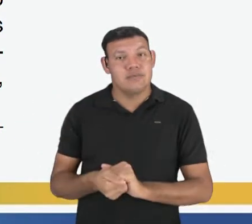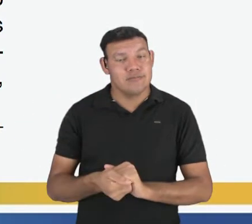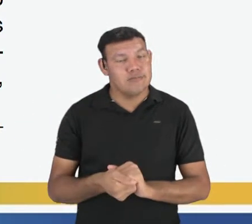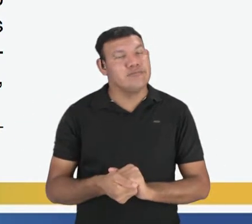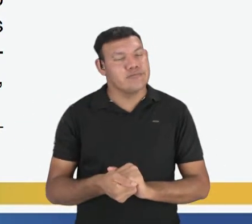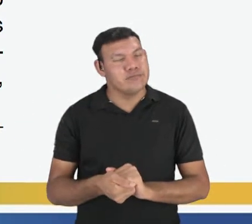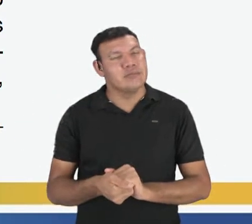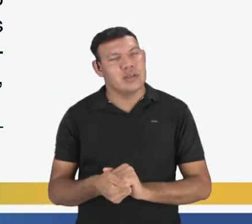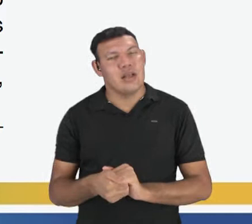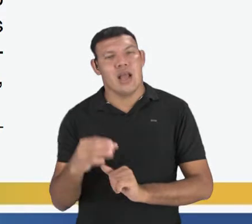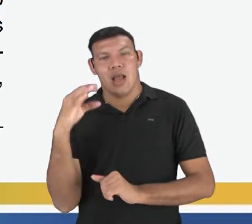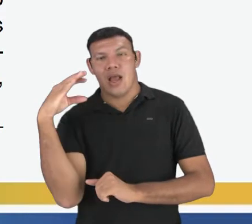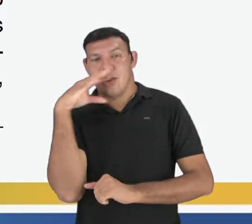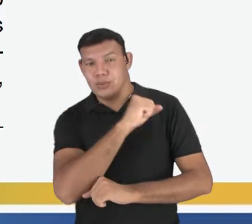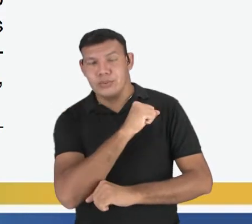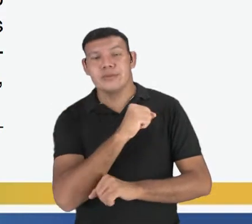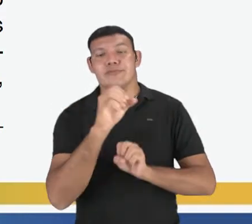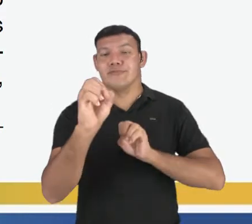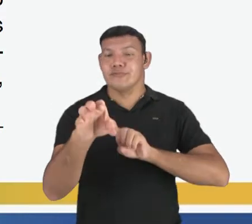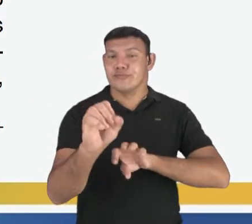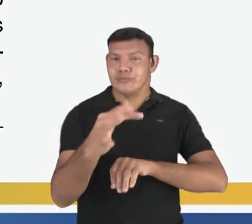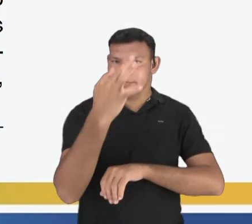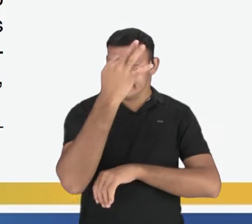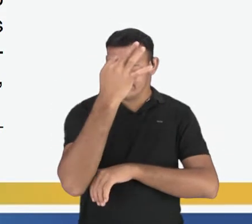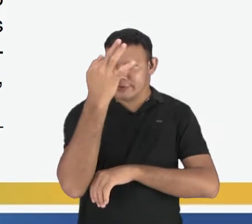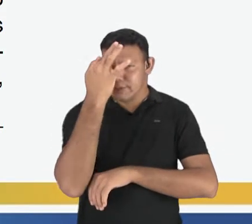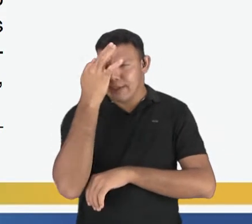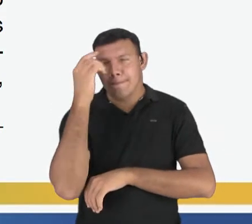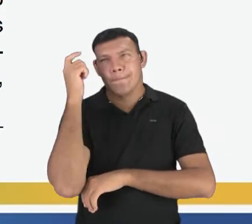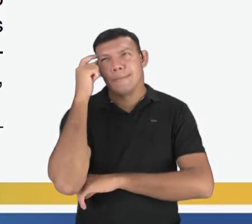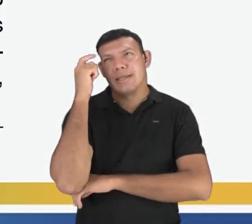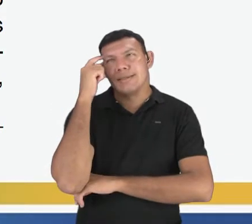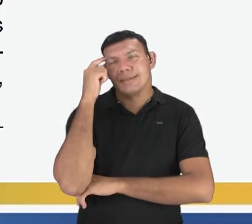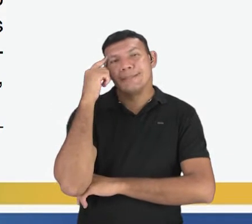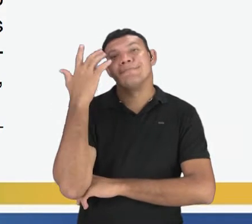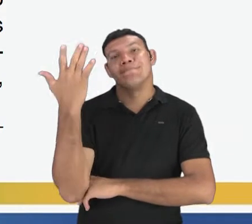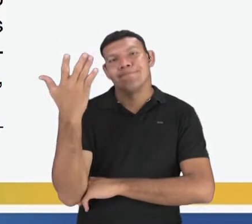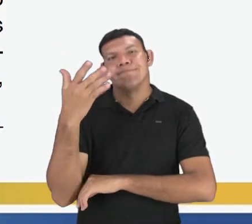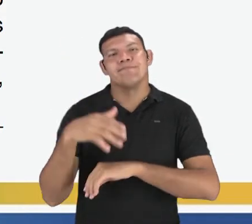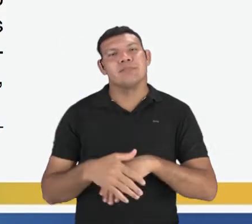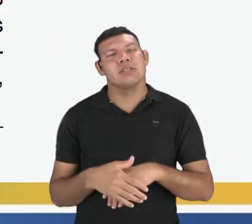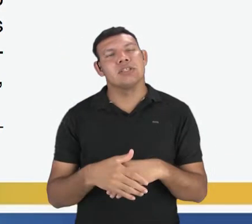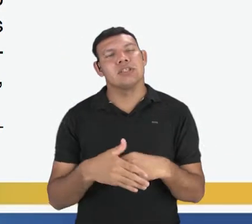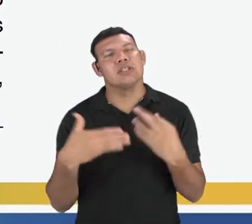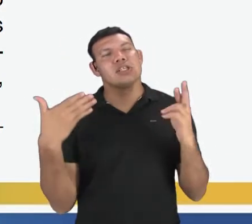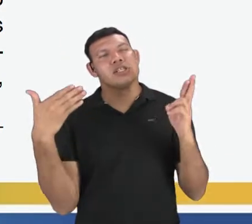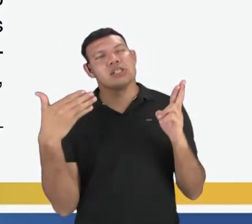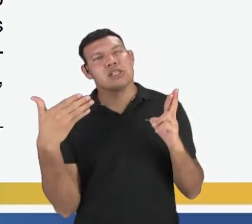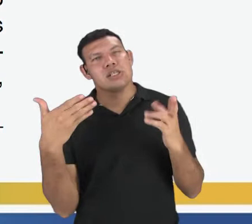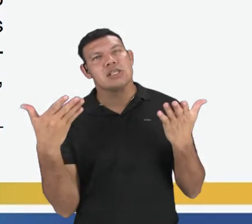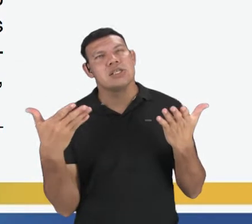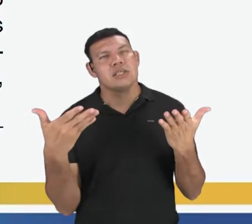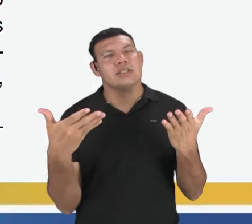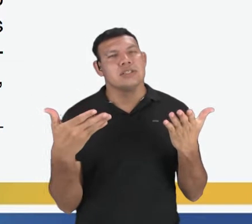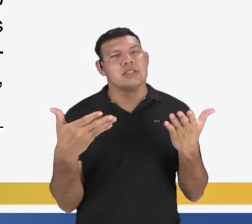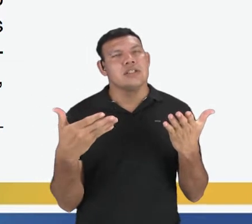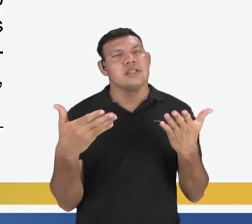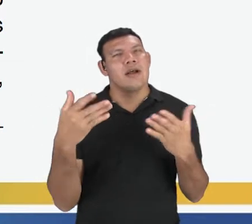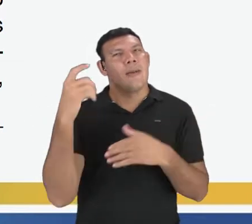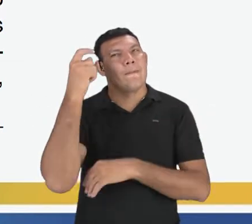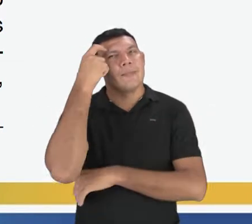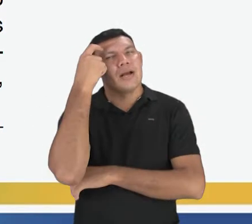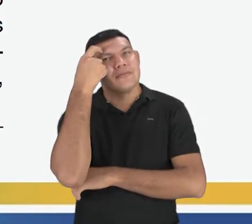menos provisoriamente, de que se ensina a filosofia filosofando. Daí pode-se inferir, por extensão